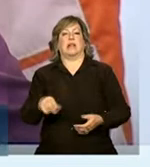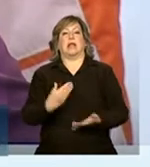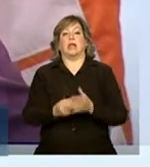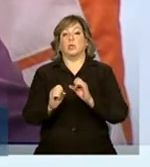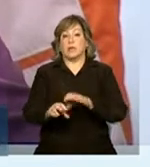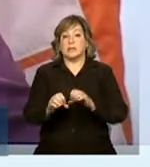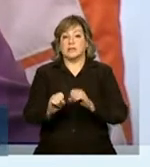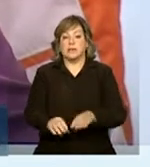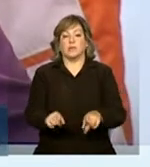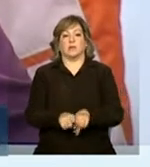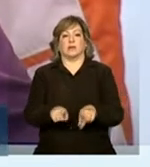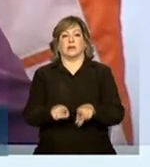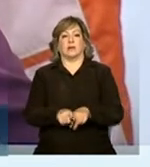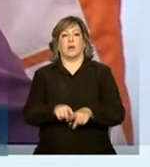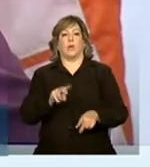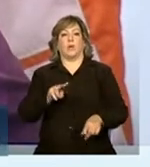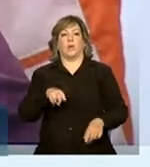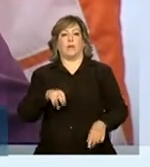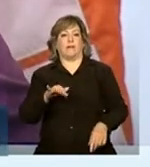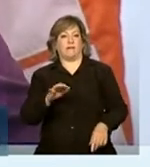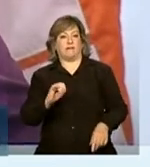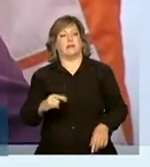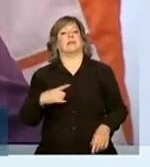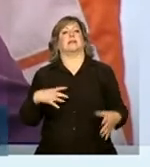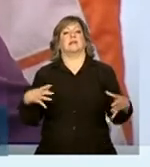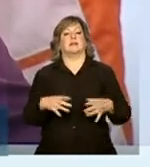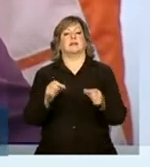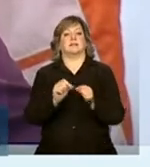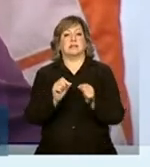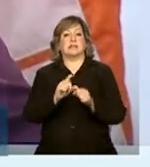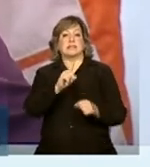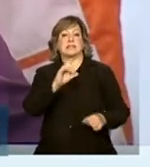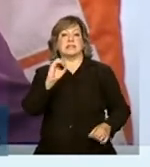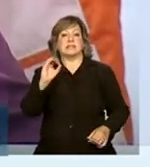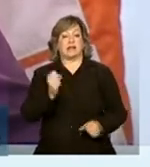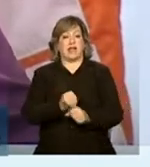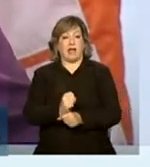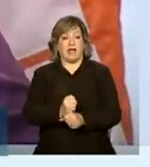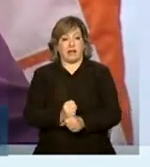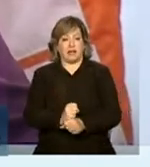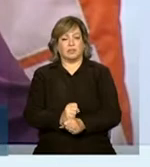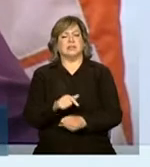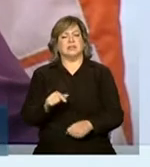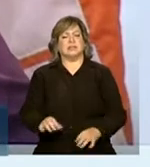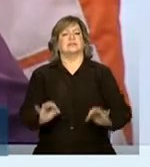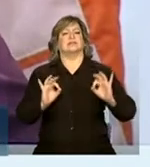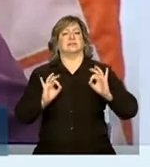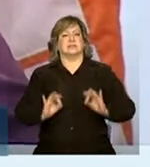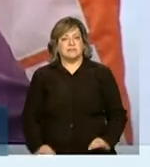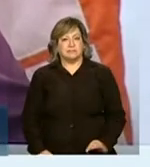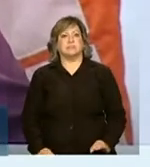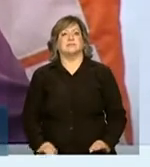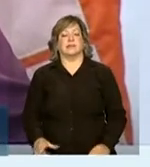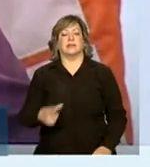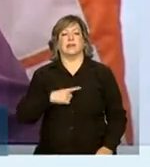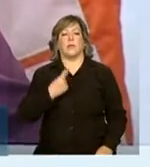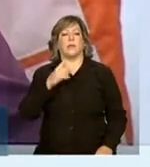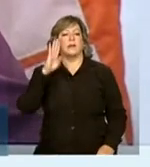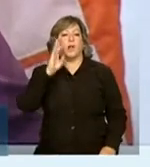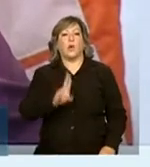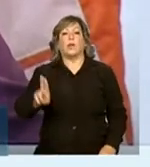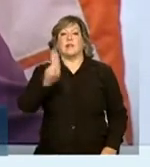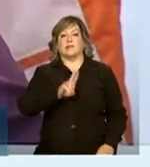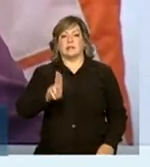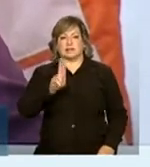em educação, a Unifei está fazendo 100 anos e é, sem dúvida nenhuma, uma das